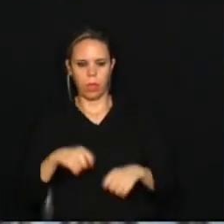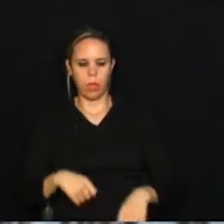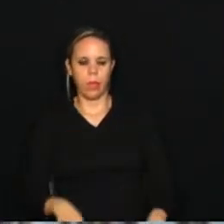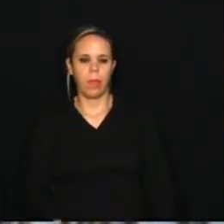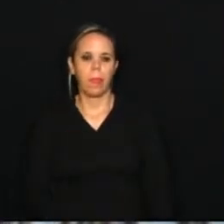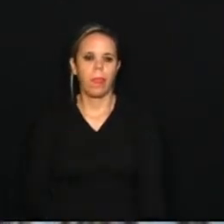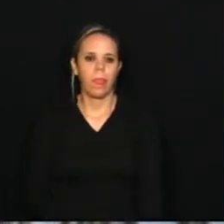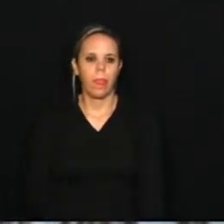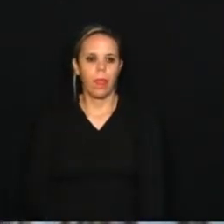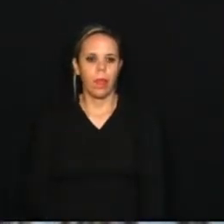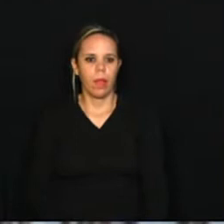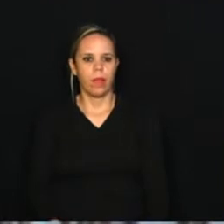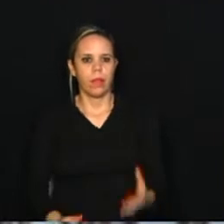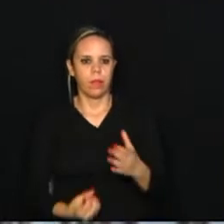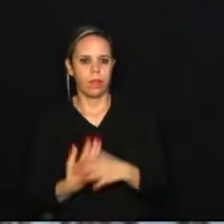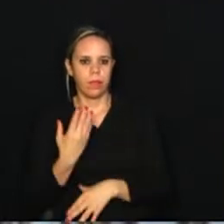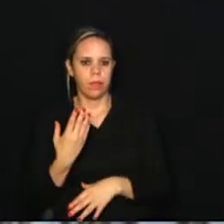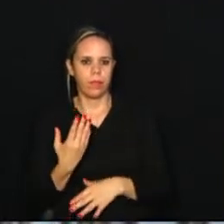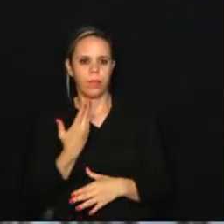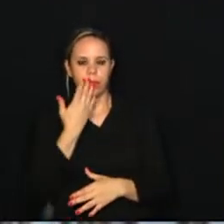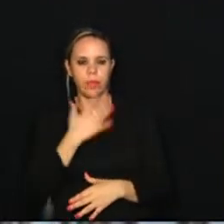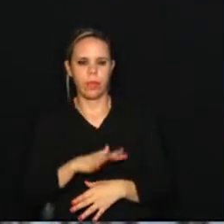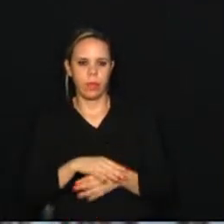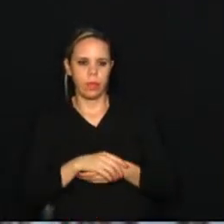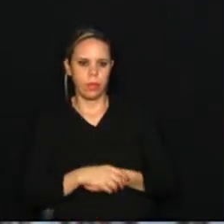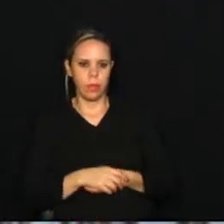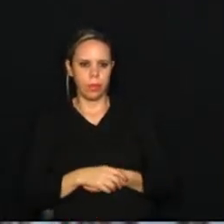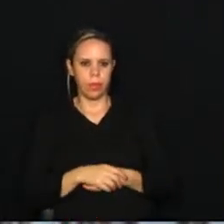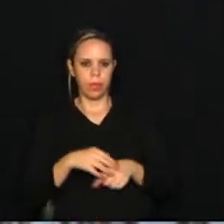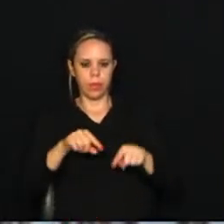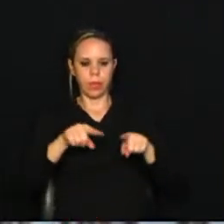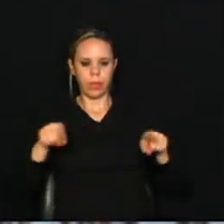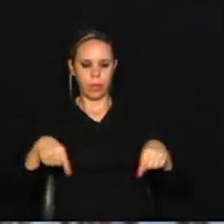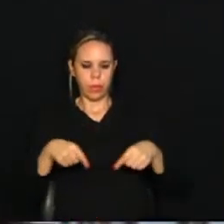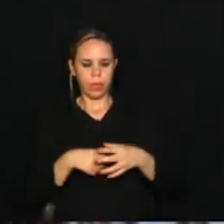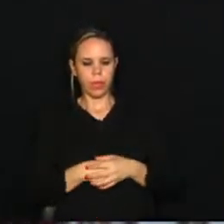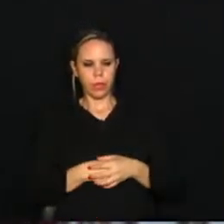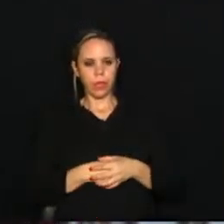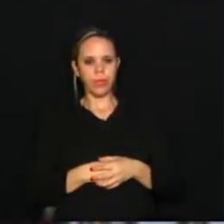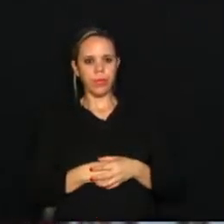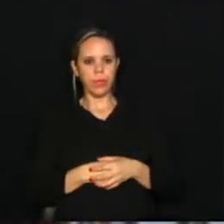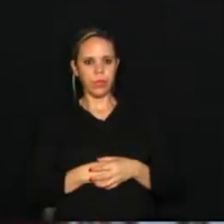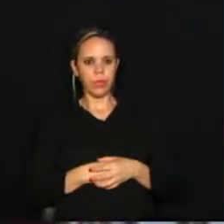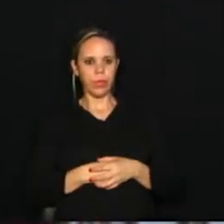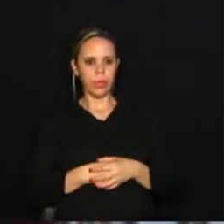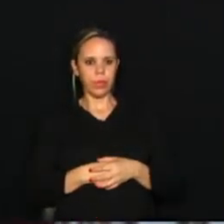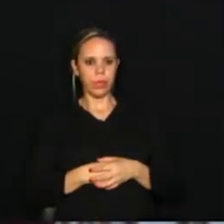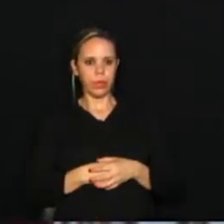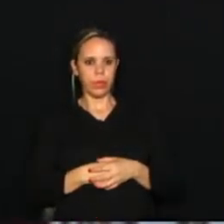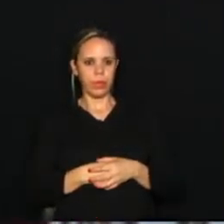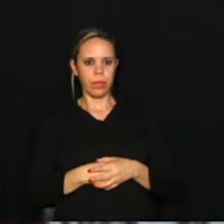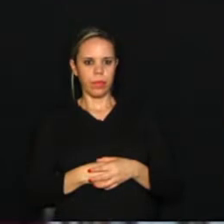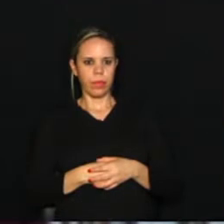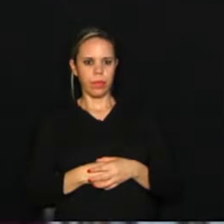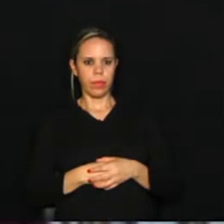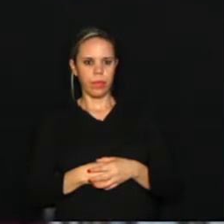posições que ocupavam as crianças na sala, né? Com